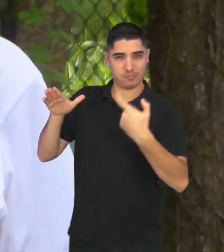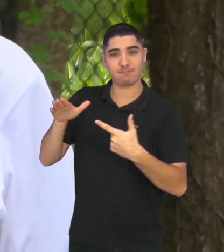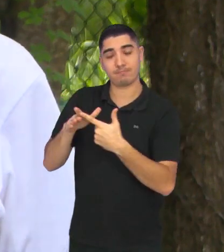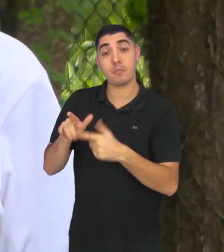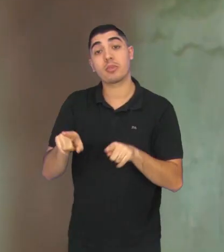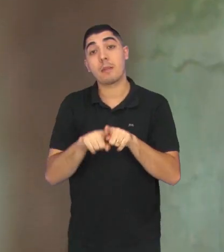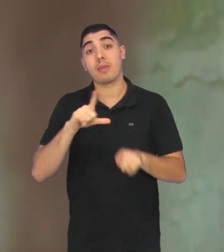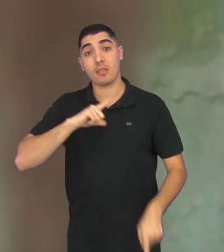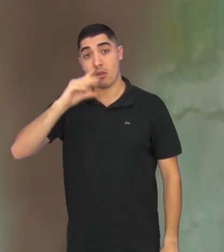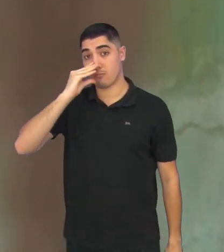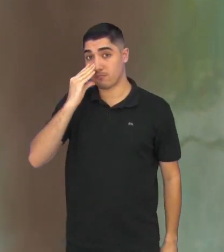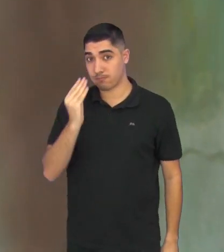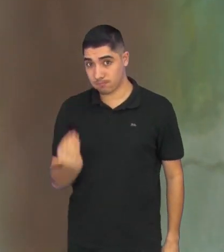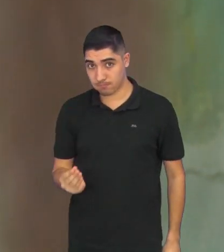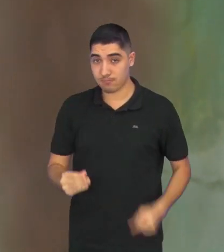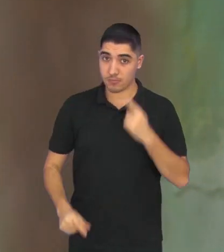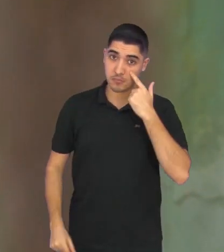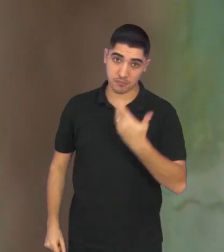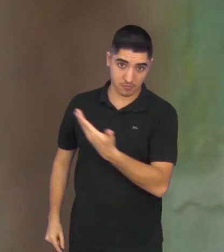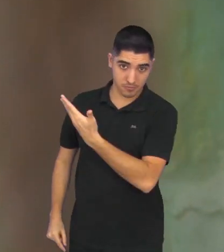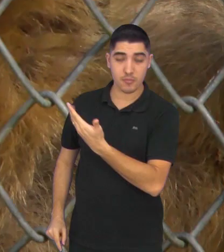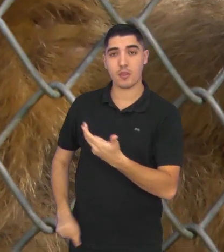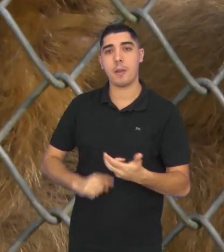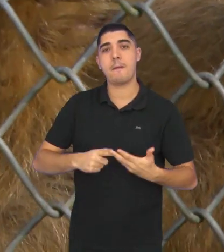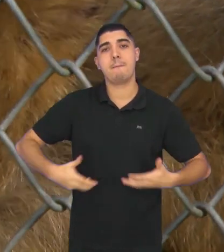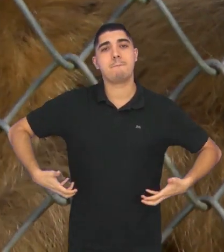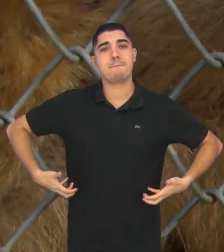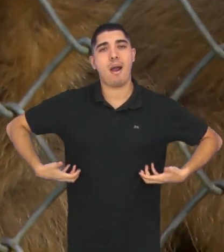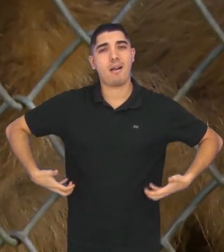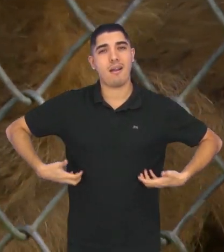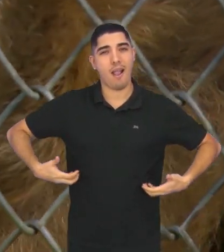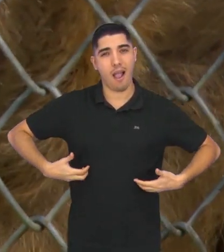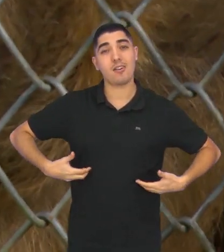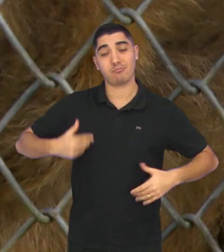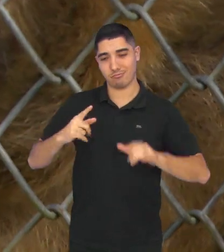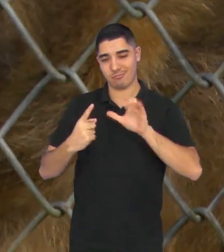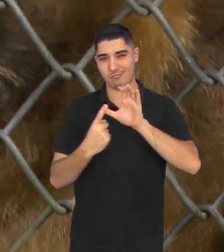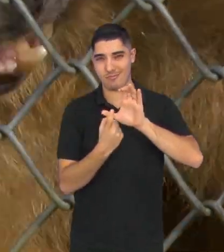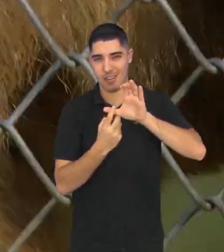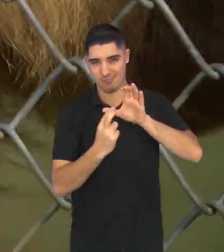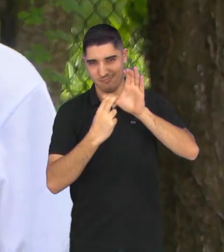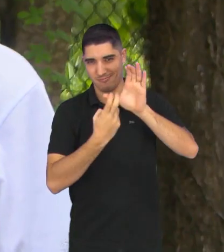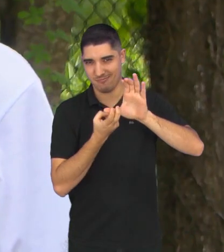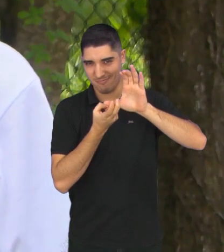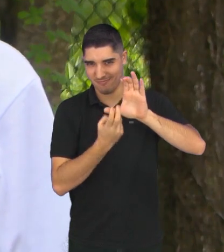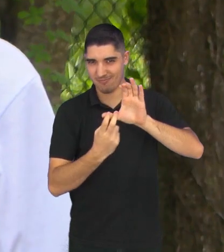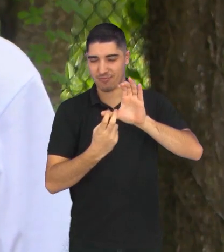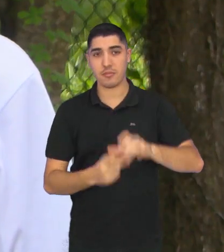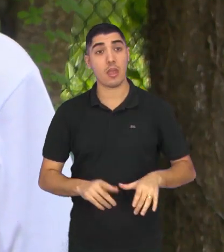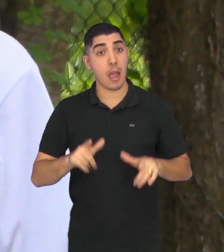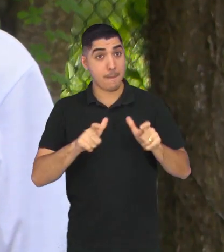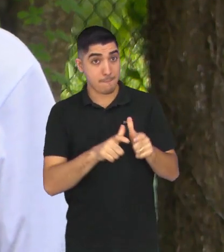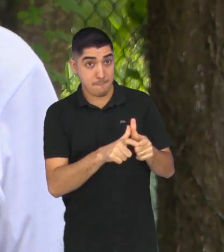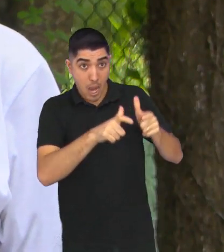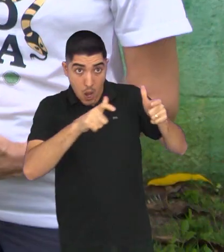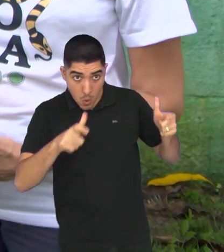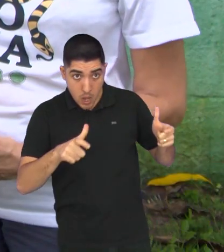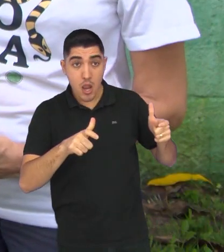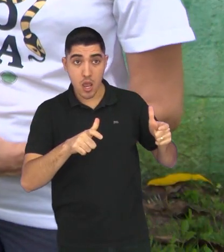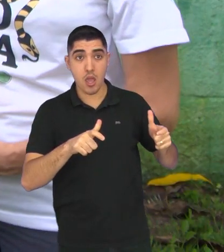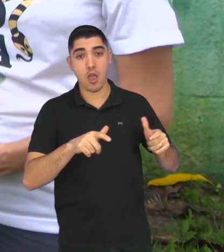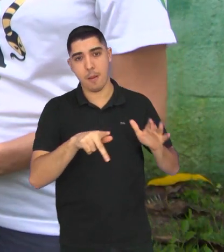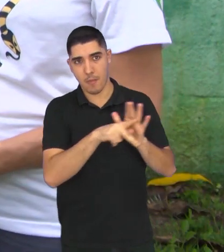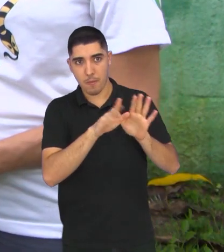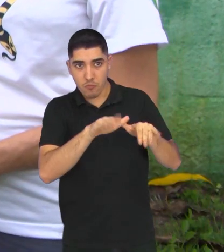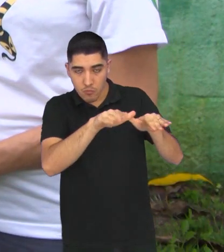Temos tucano, macacos prego. A grande maioria são aves? A maioria é